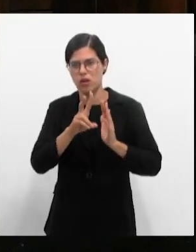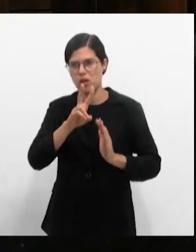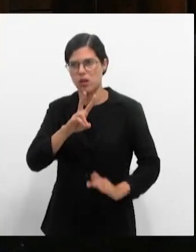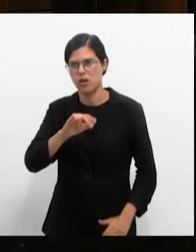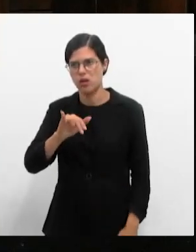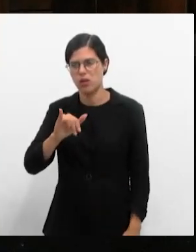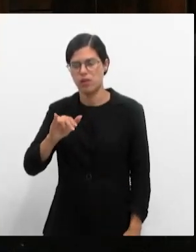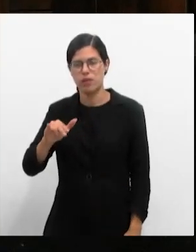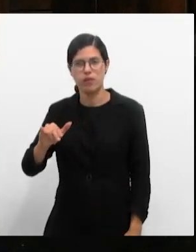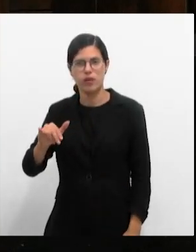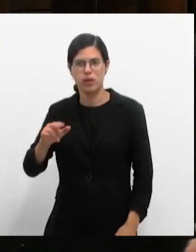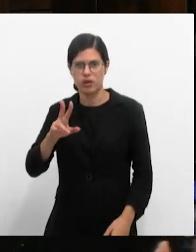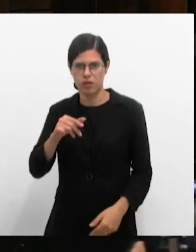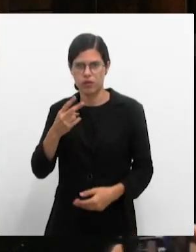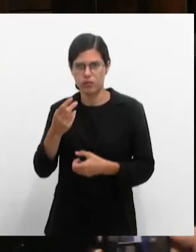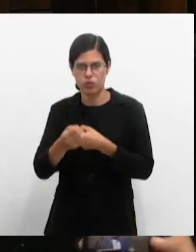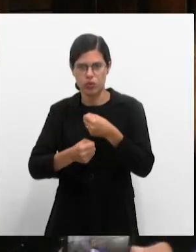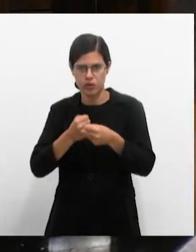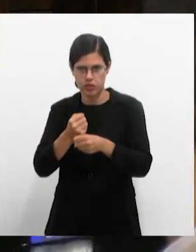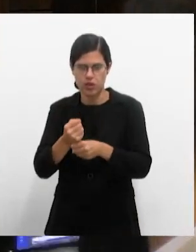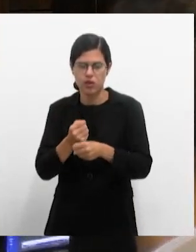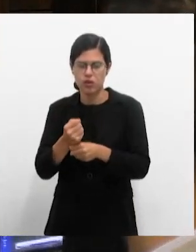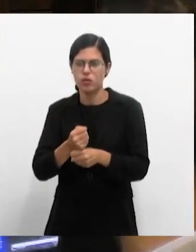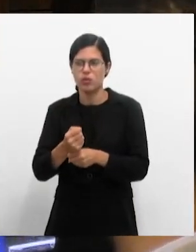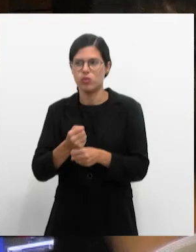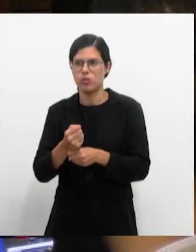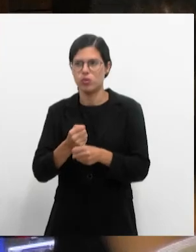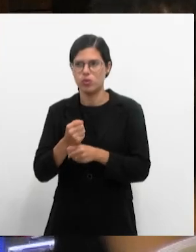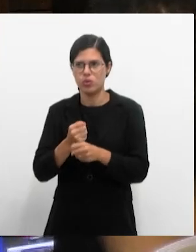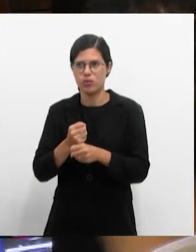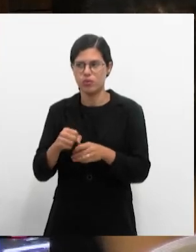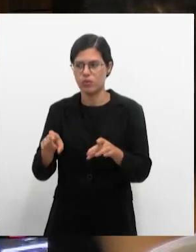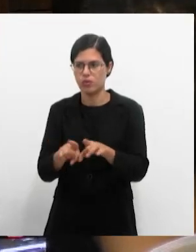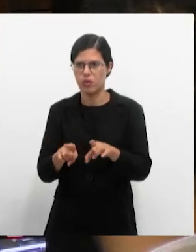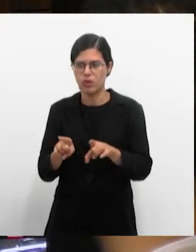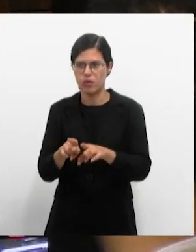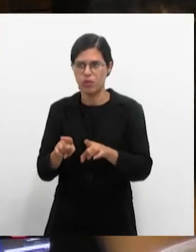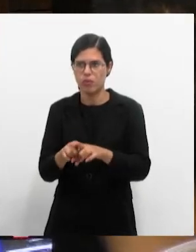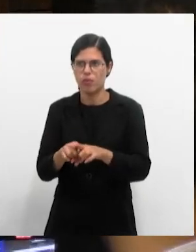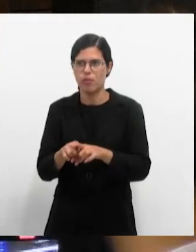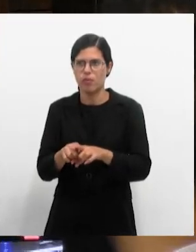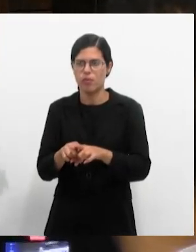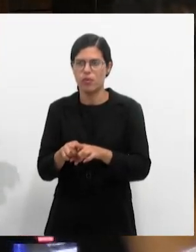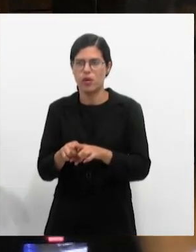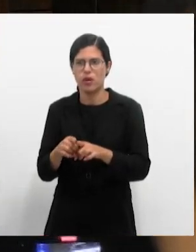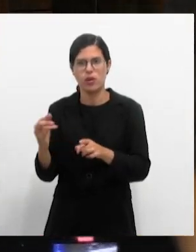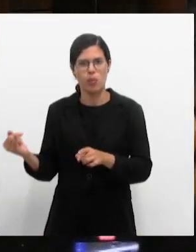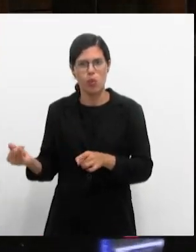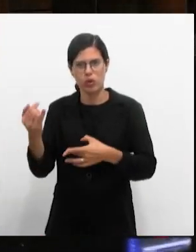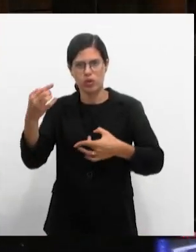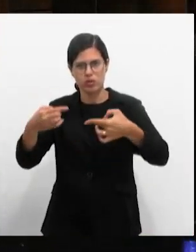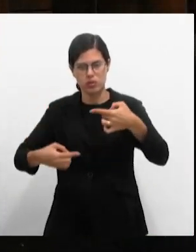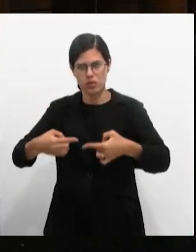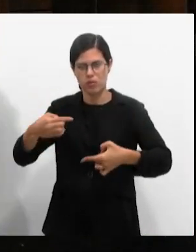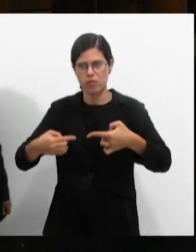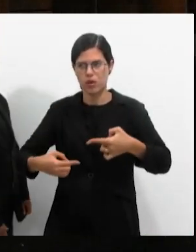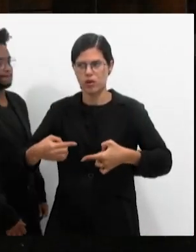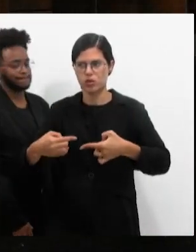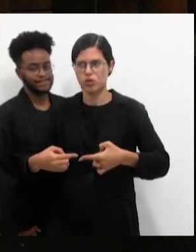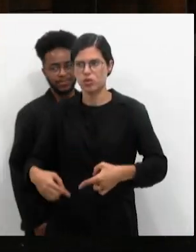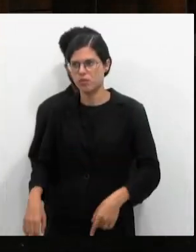vai completar 2 anos, que completou 2 anos, e também por um importante debate que está sempre